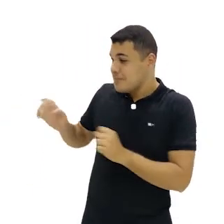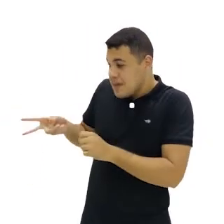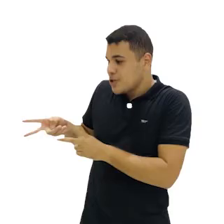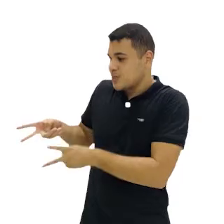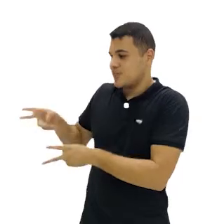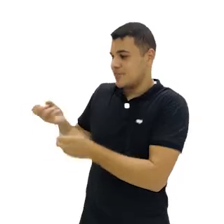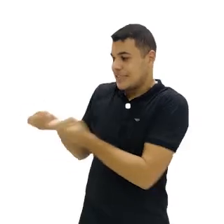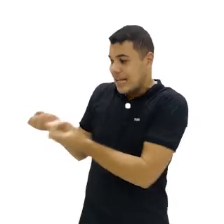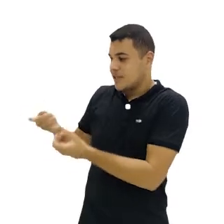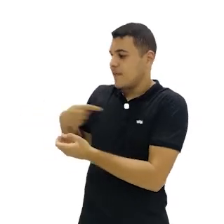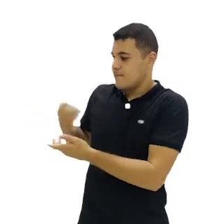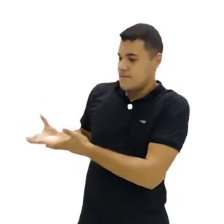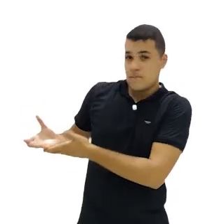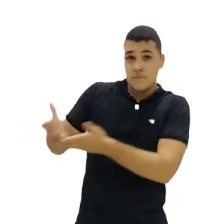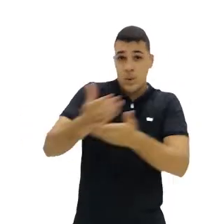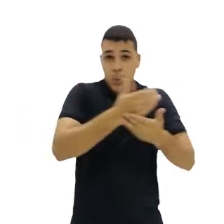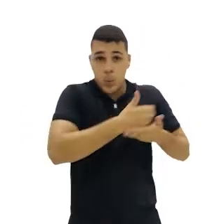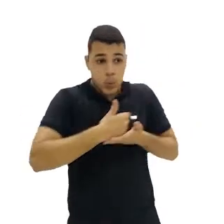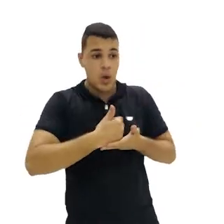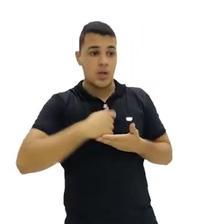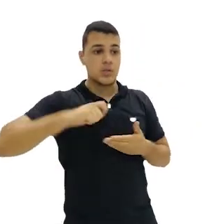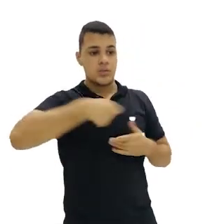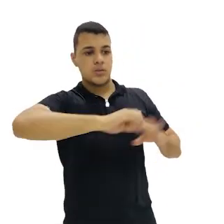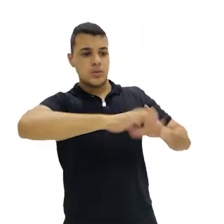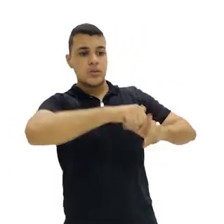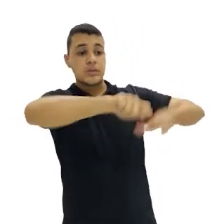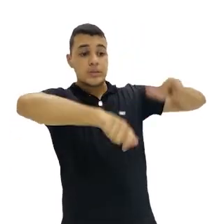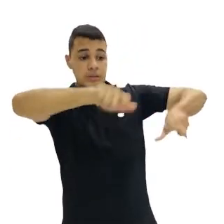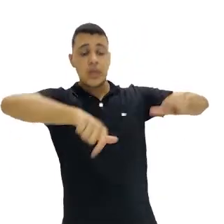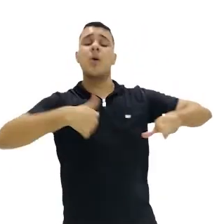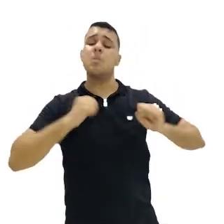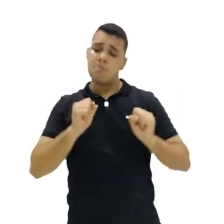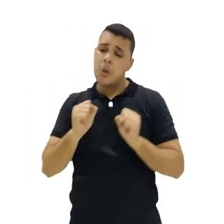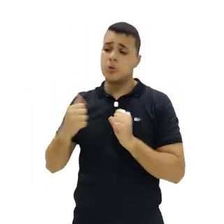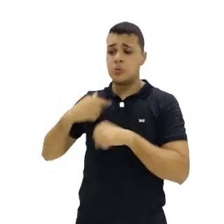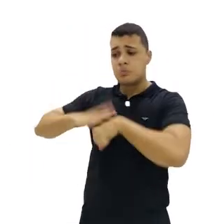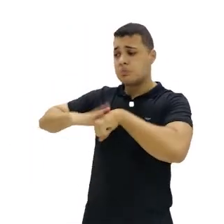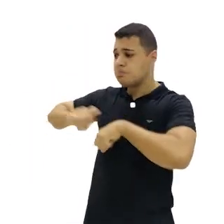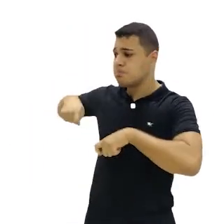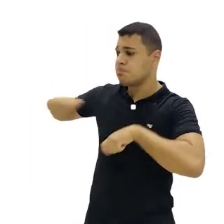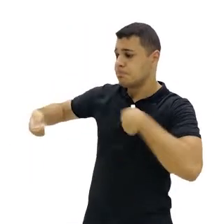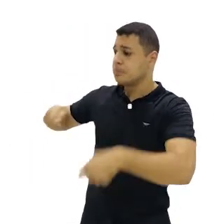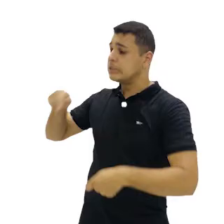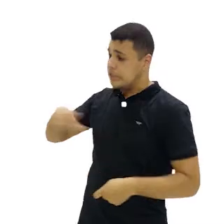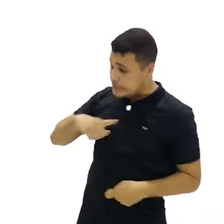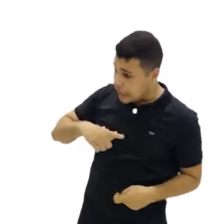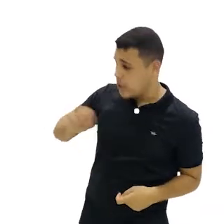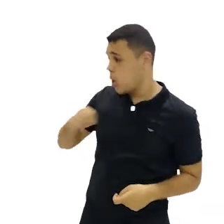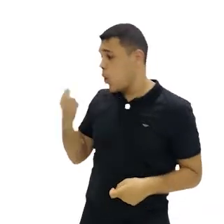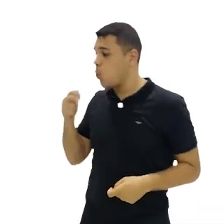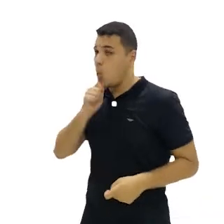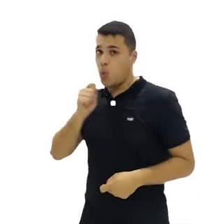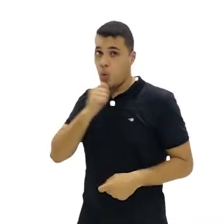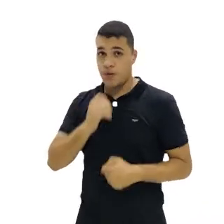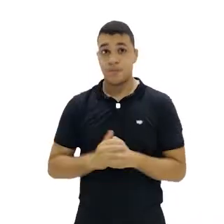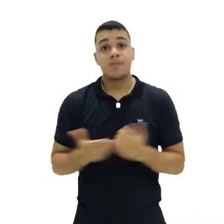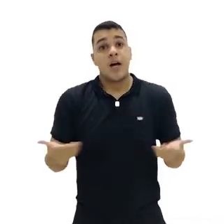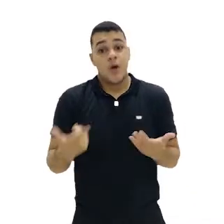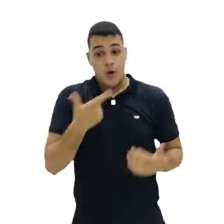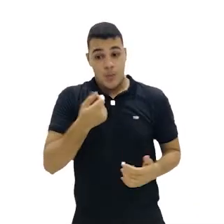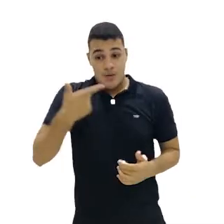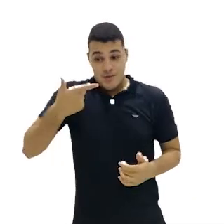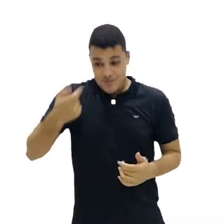não expostos. E, na verdade, agora, em 2020, eu posso fazer a mensuração da ocorrência das doenças nos